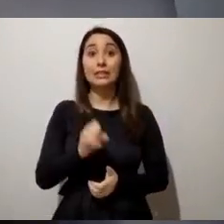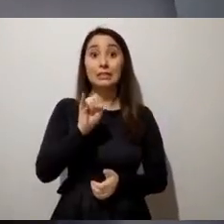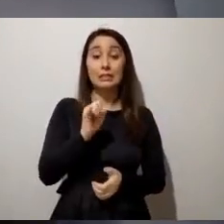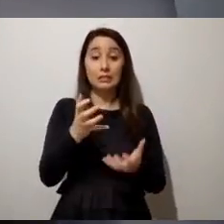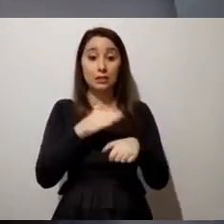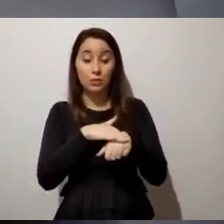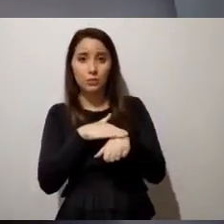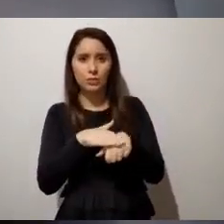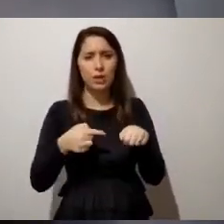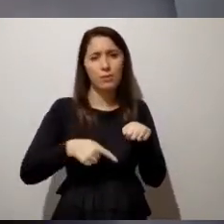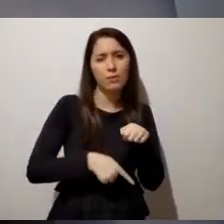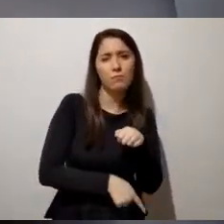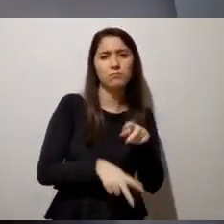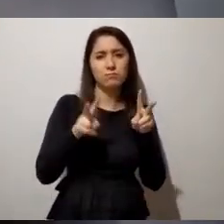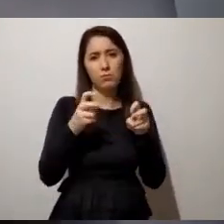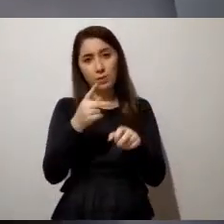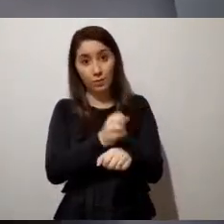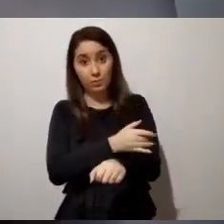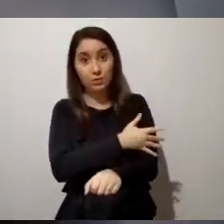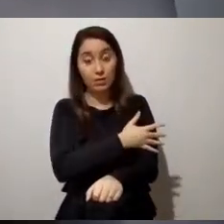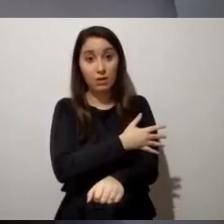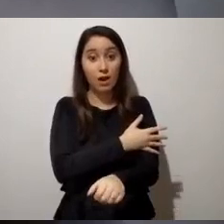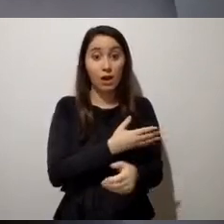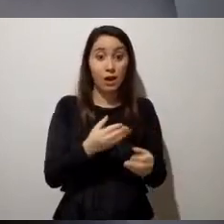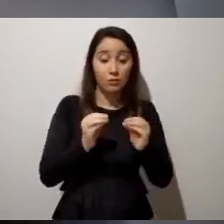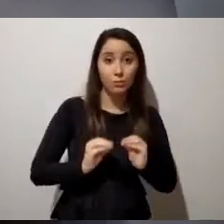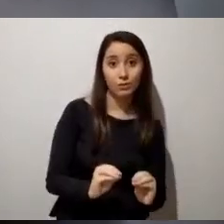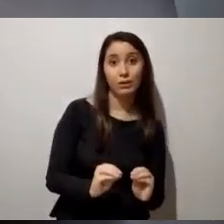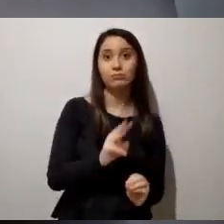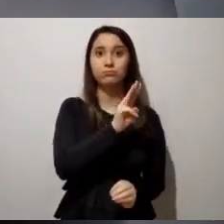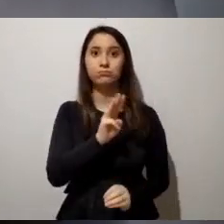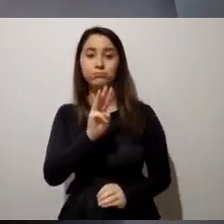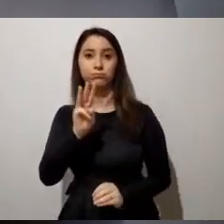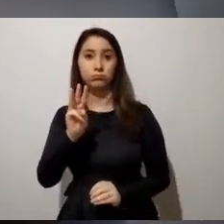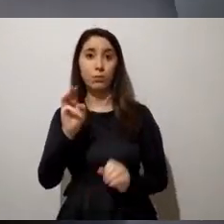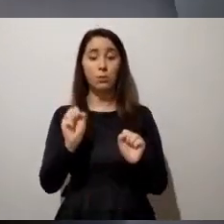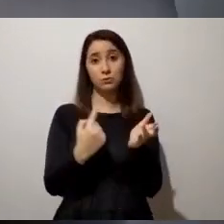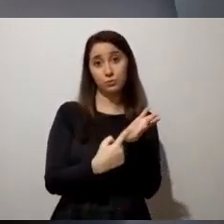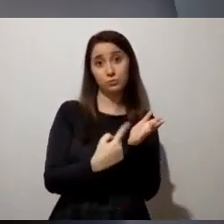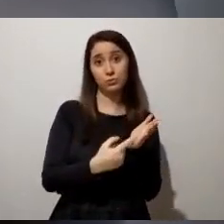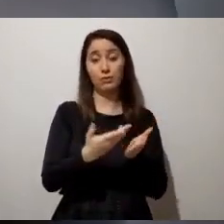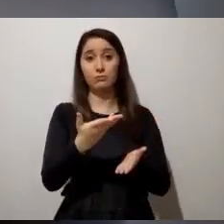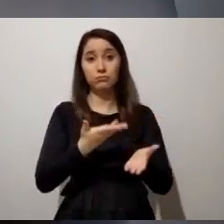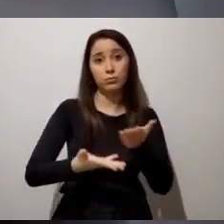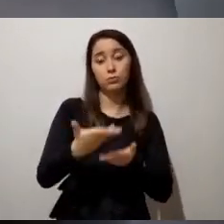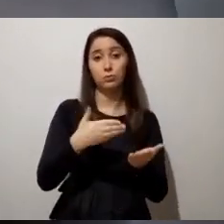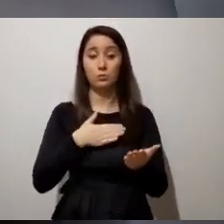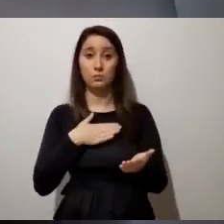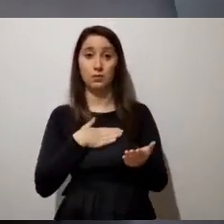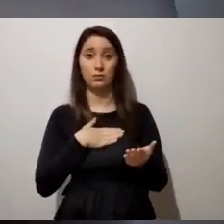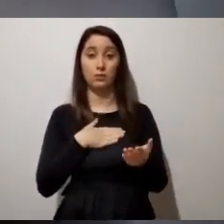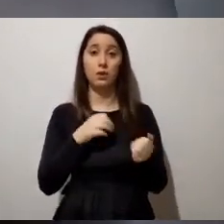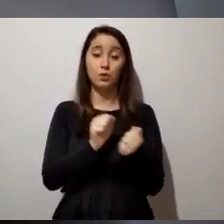com mais profundidade a respeito das suas emoções, eu vou deixar aqui também o link para agendar consultas diretamente comigo, junto